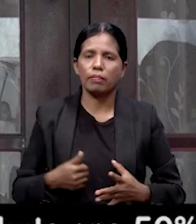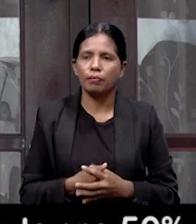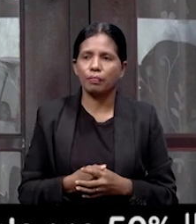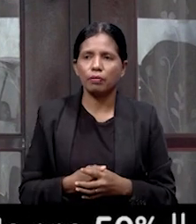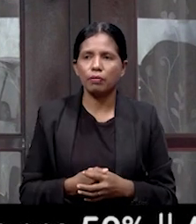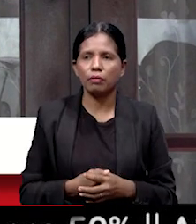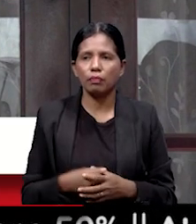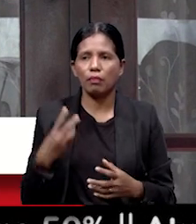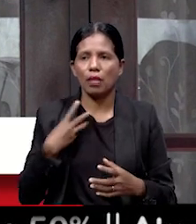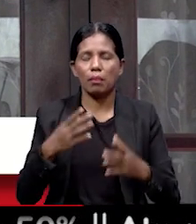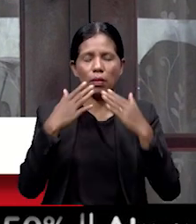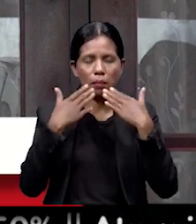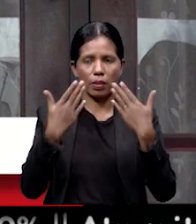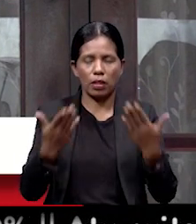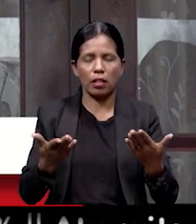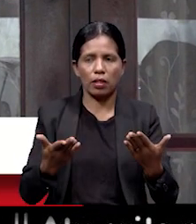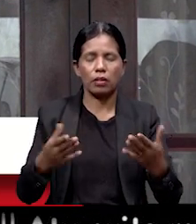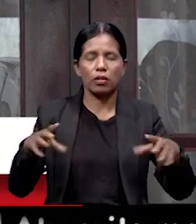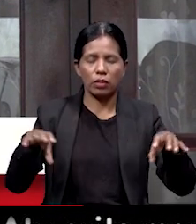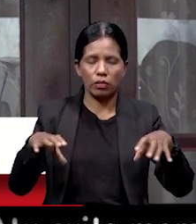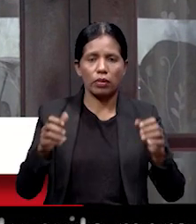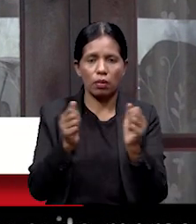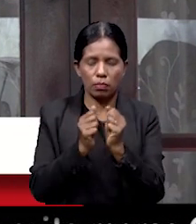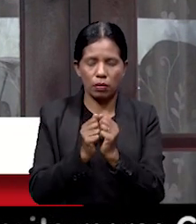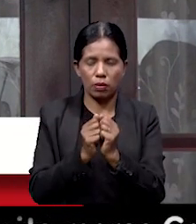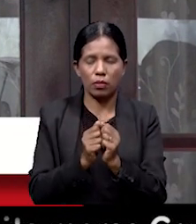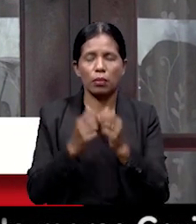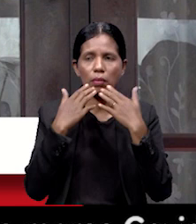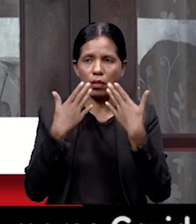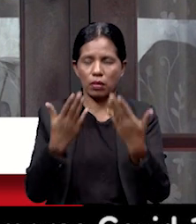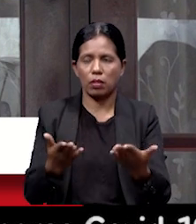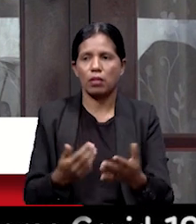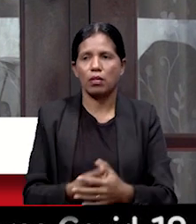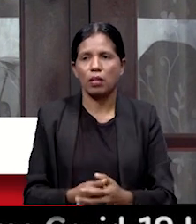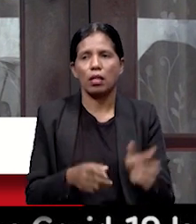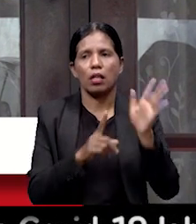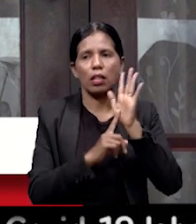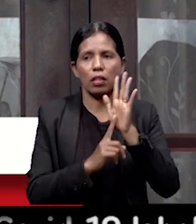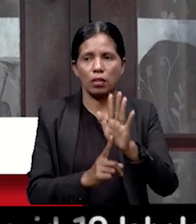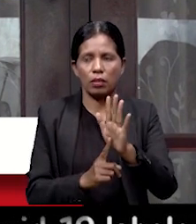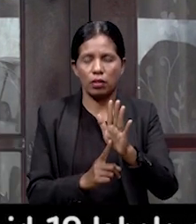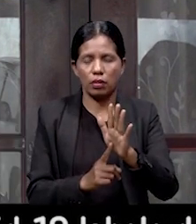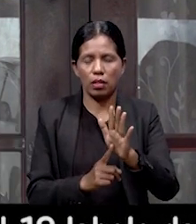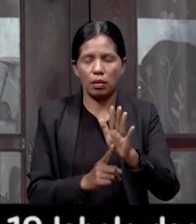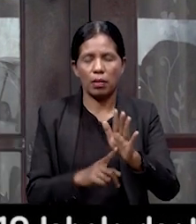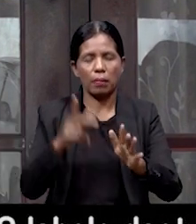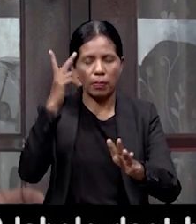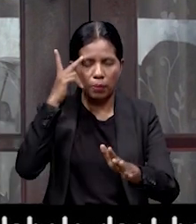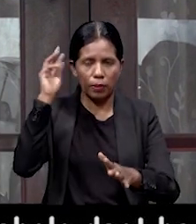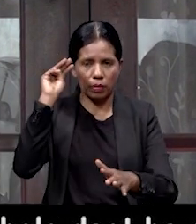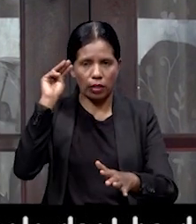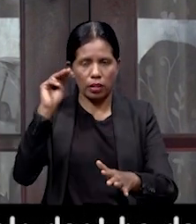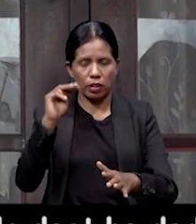a cooperação nebe maka Polri fo agradece e o superato ato excelência primeiro ministro ninia